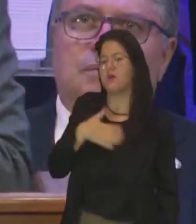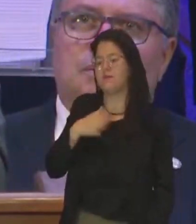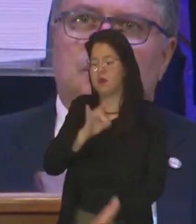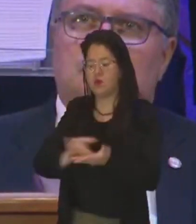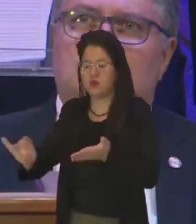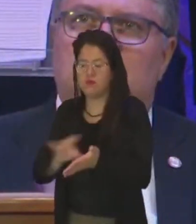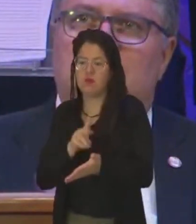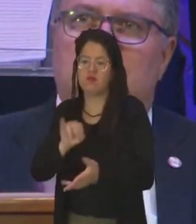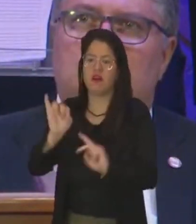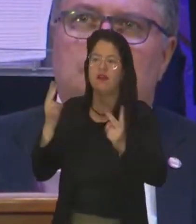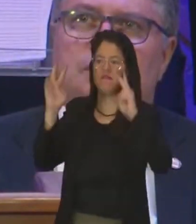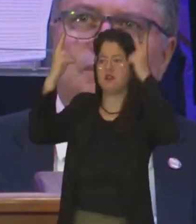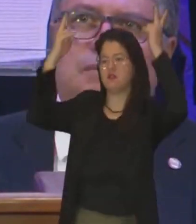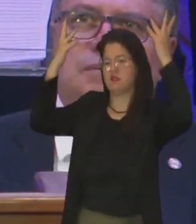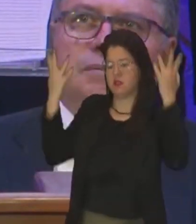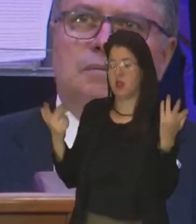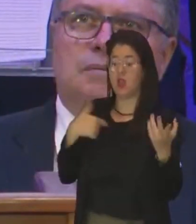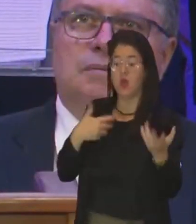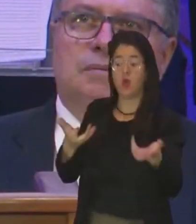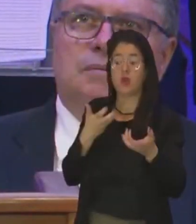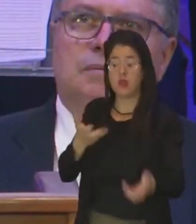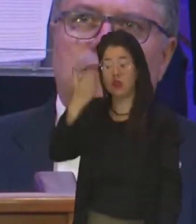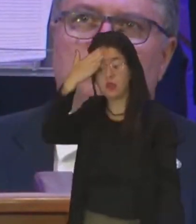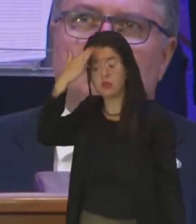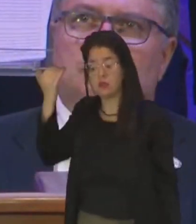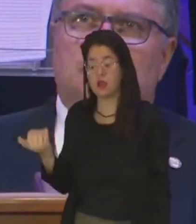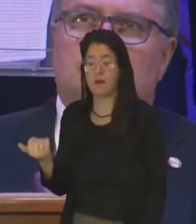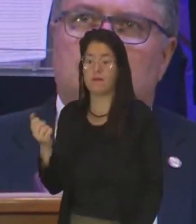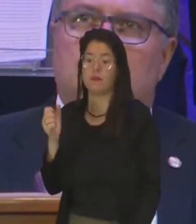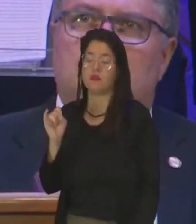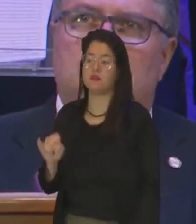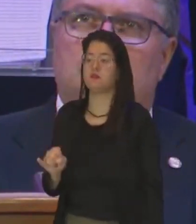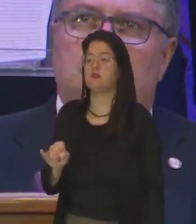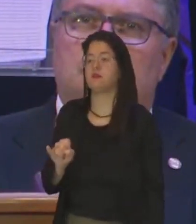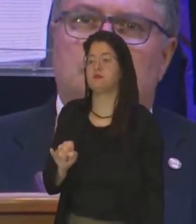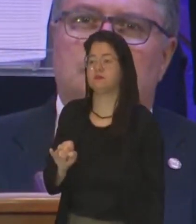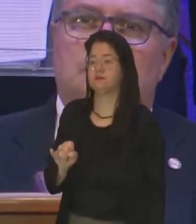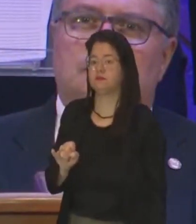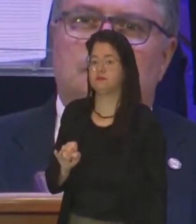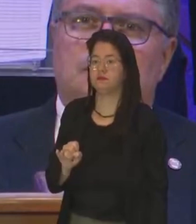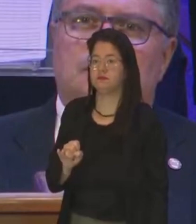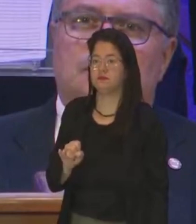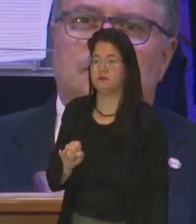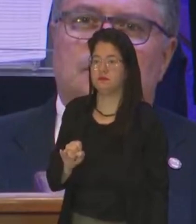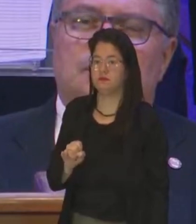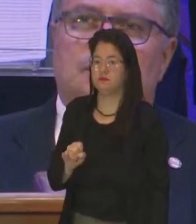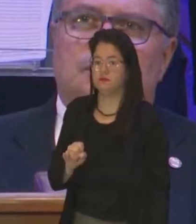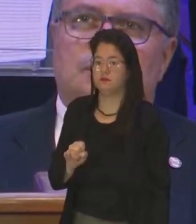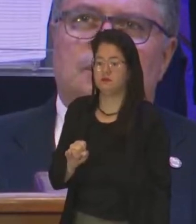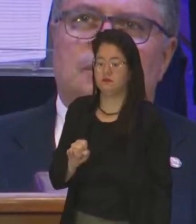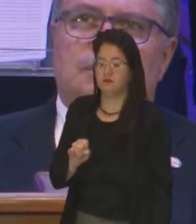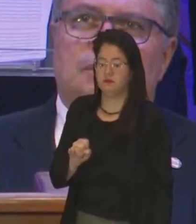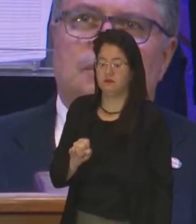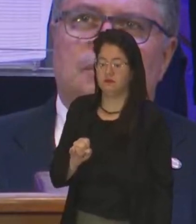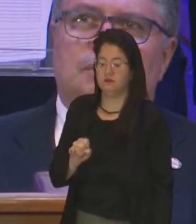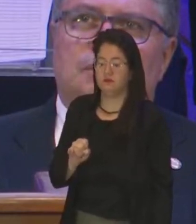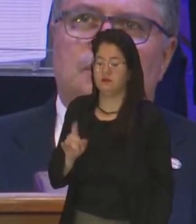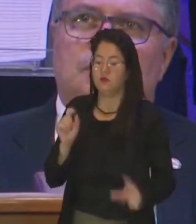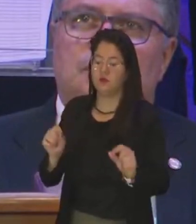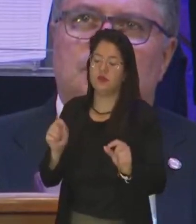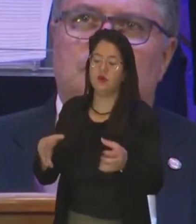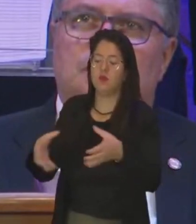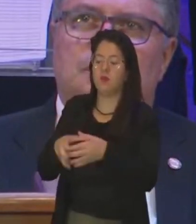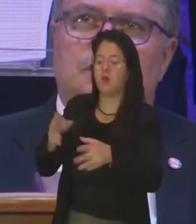inimigos triunfarão sobre mim? E eu queria saber se, na verdade, eles estavam, que eles estavam